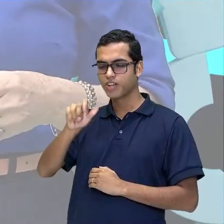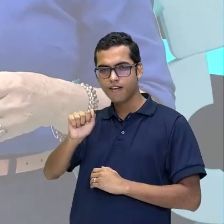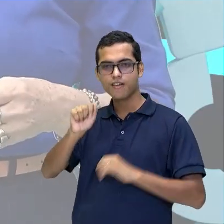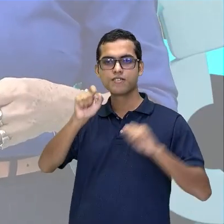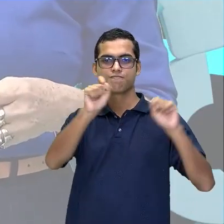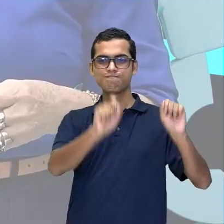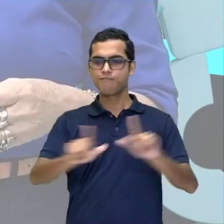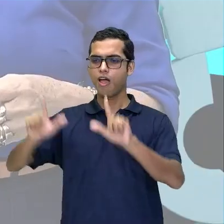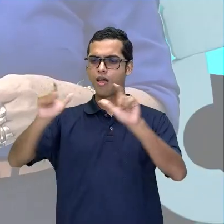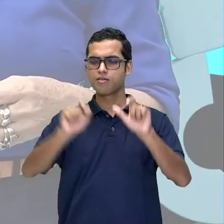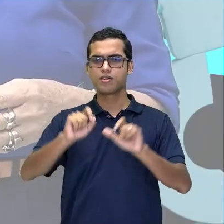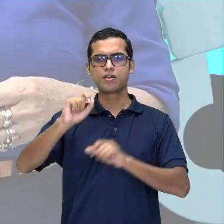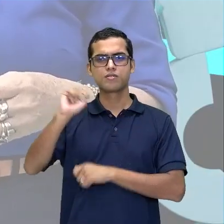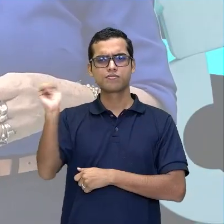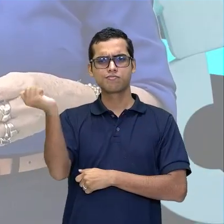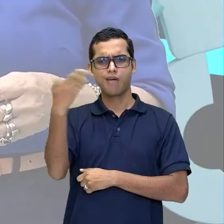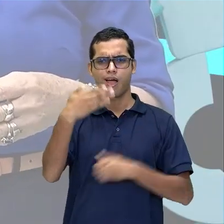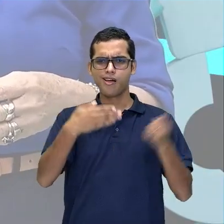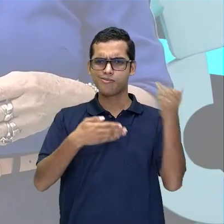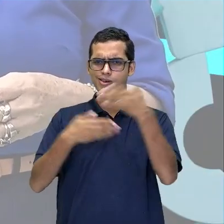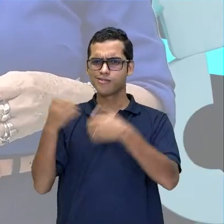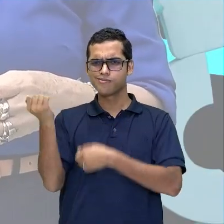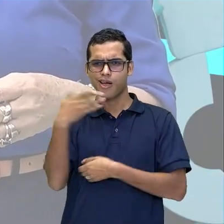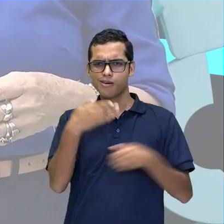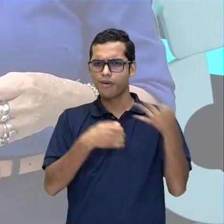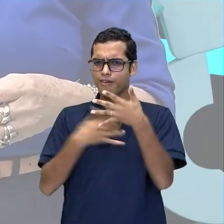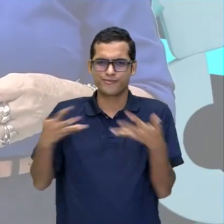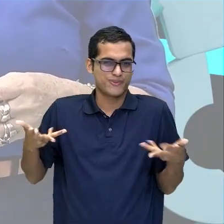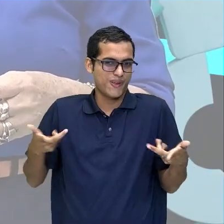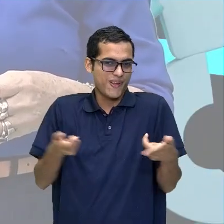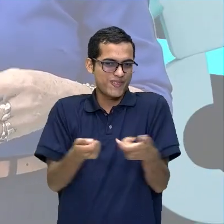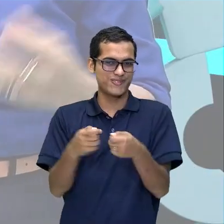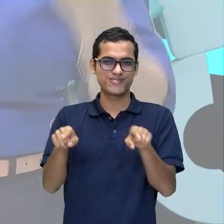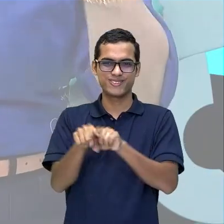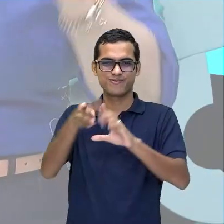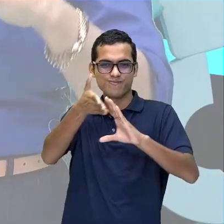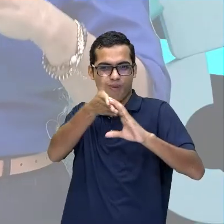maravilhosos. Geniali, Google Sites e o